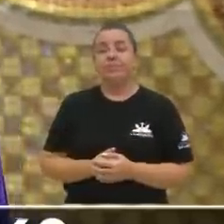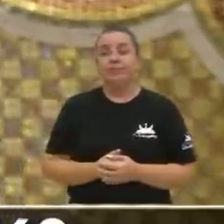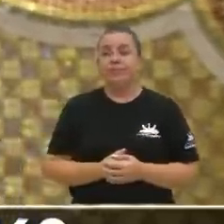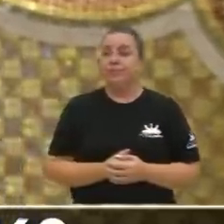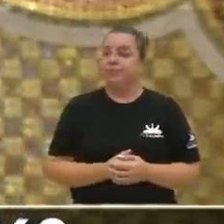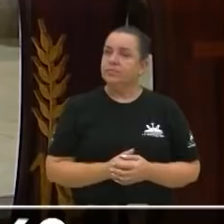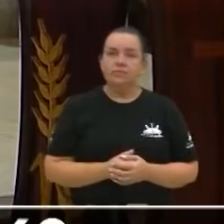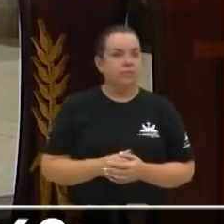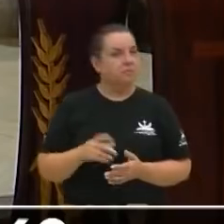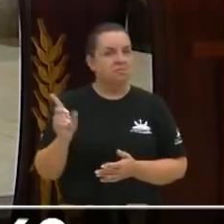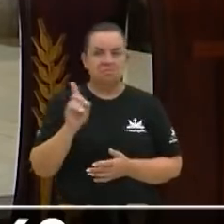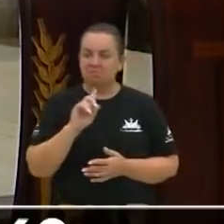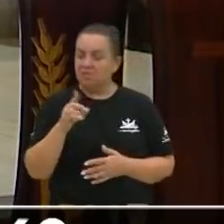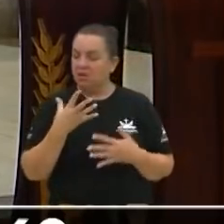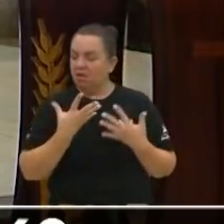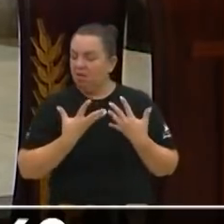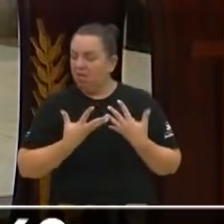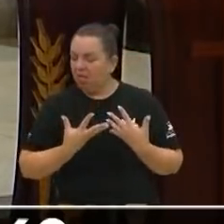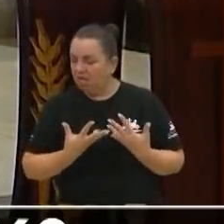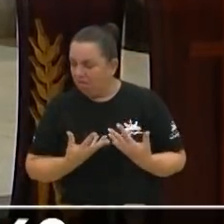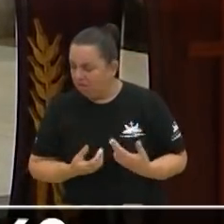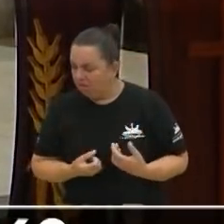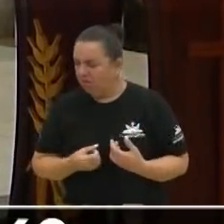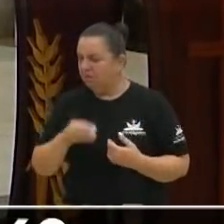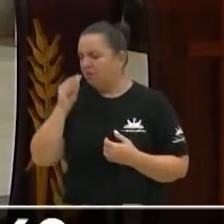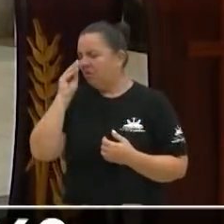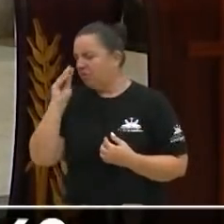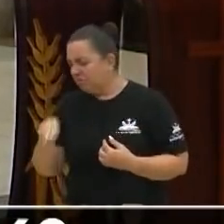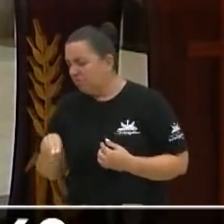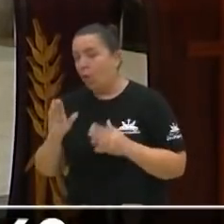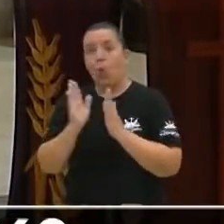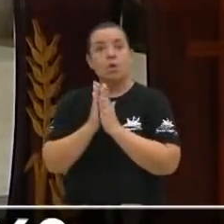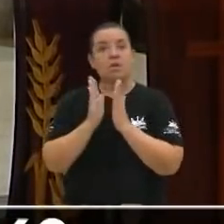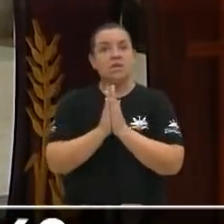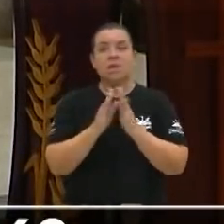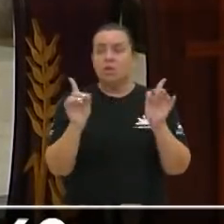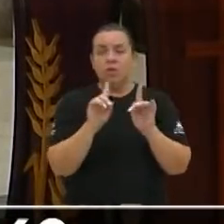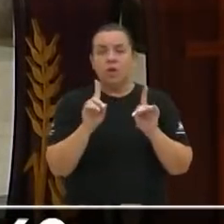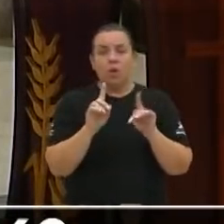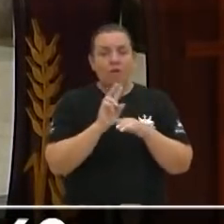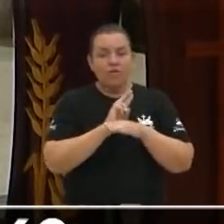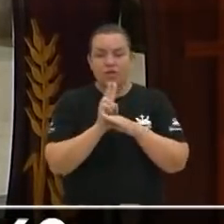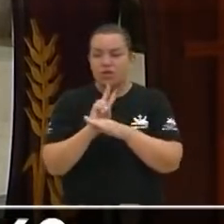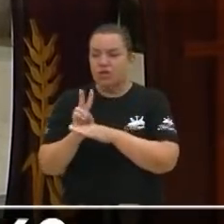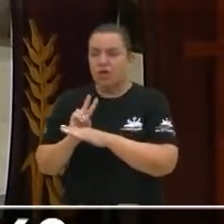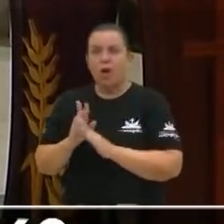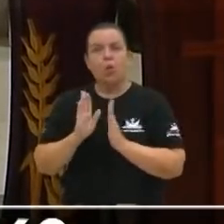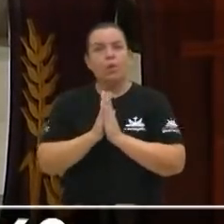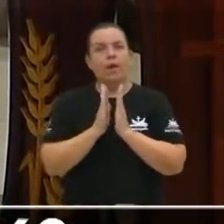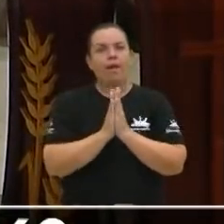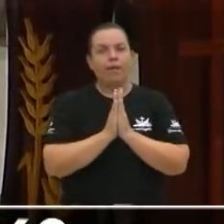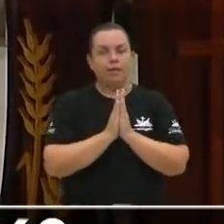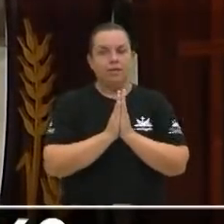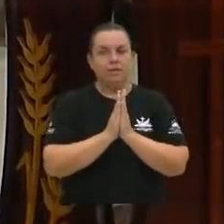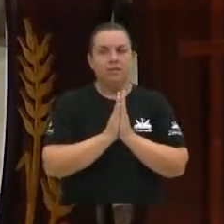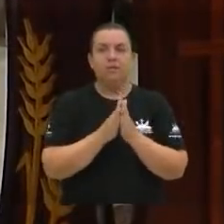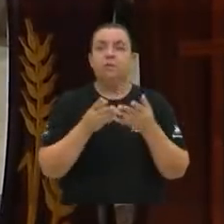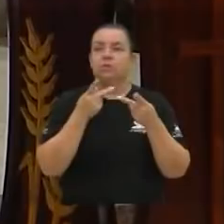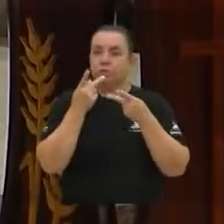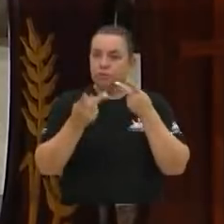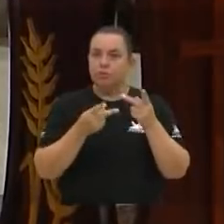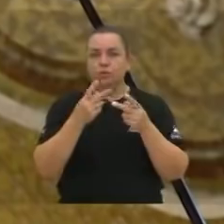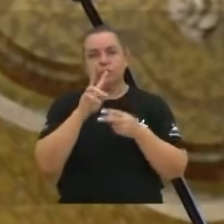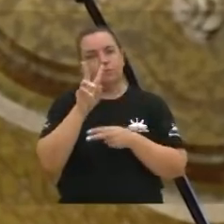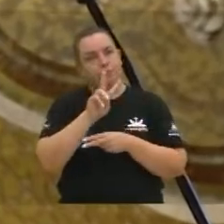e não esmoreça na oração e vigiai e orai eu só tô